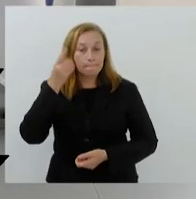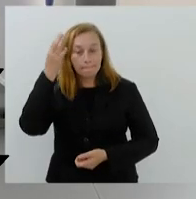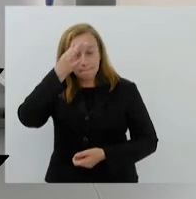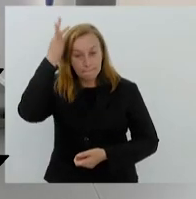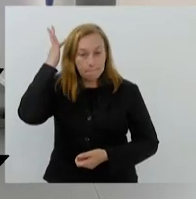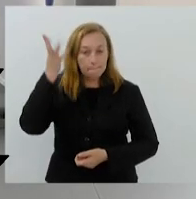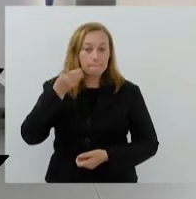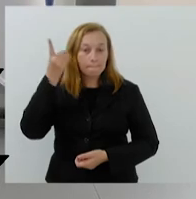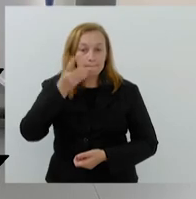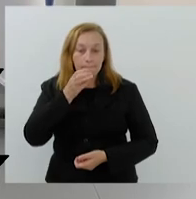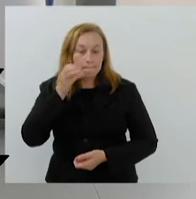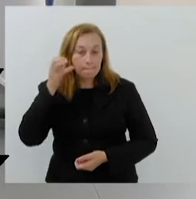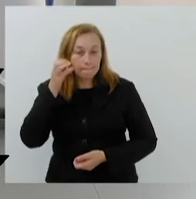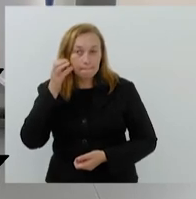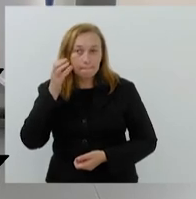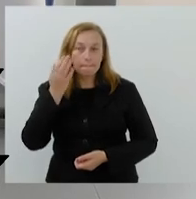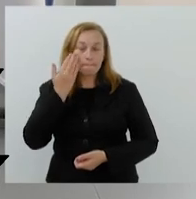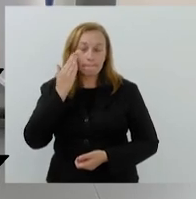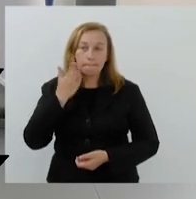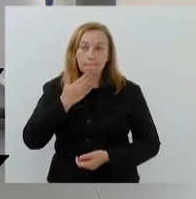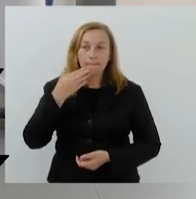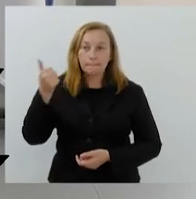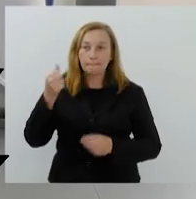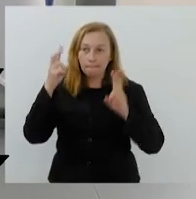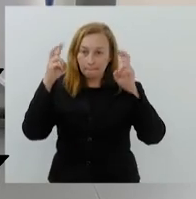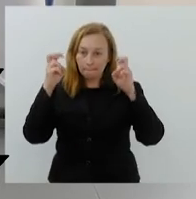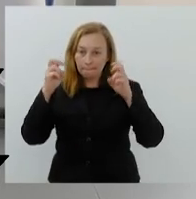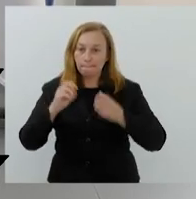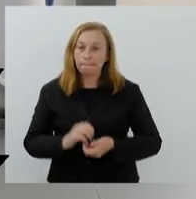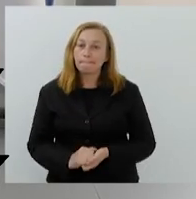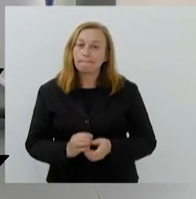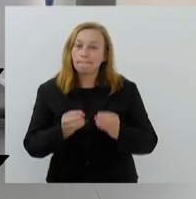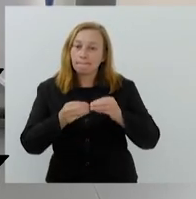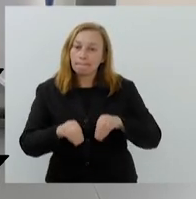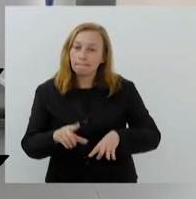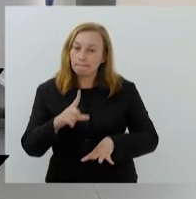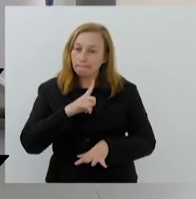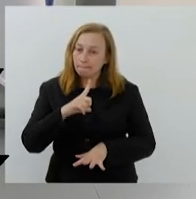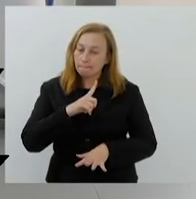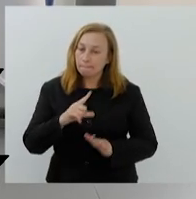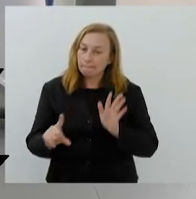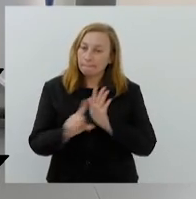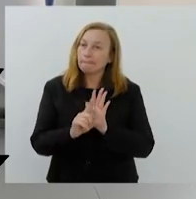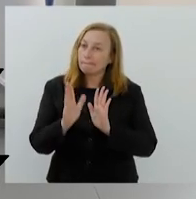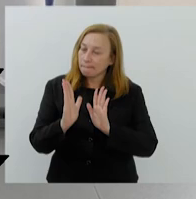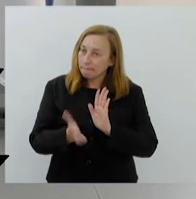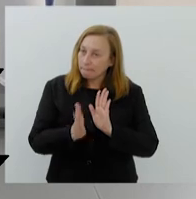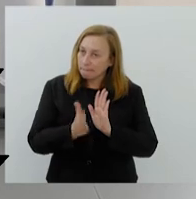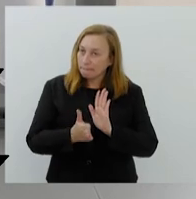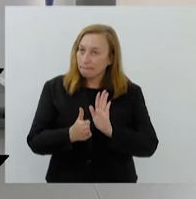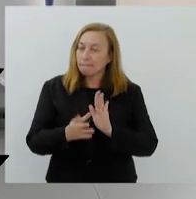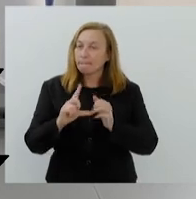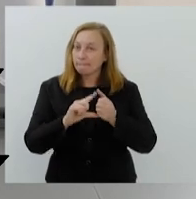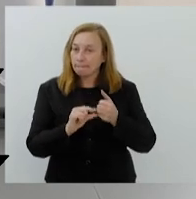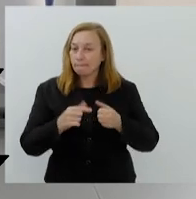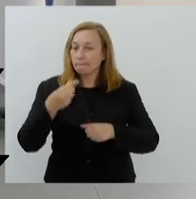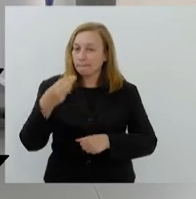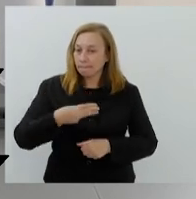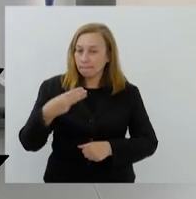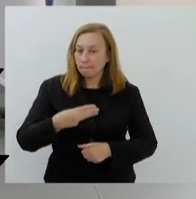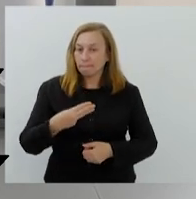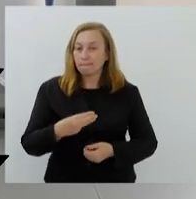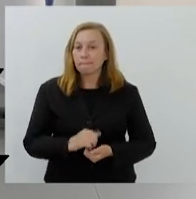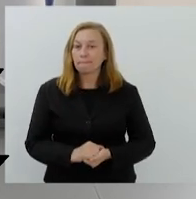deputada Célia, que legislam muito sobre a matéria, se haveria alguma prejudicabilidade em razão dessa lei, já que há previsão no artigo 3º já